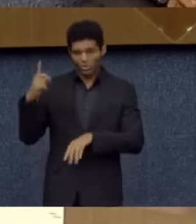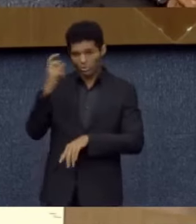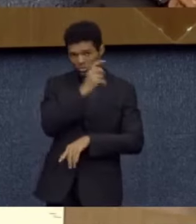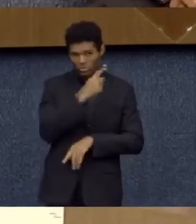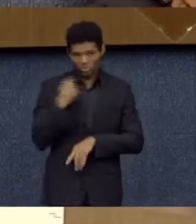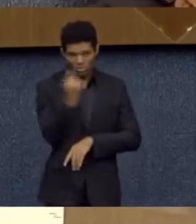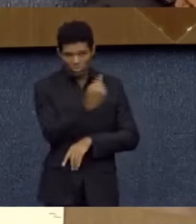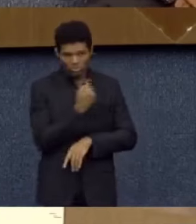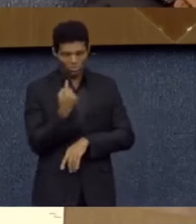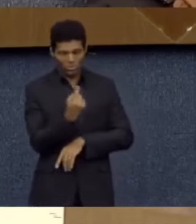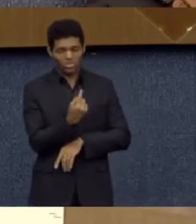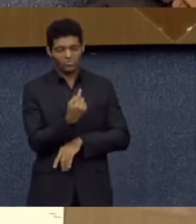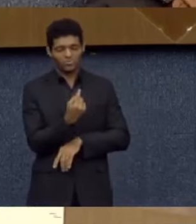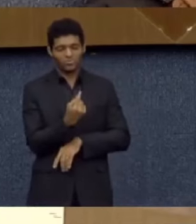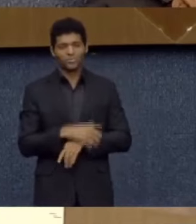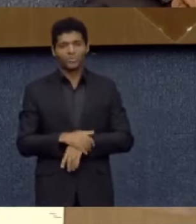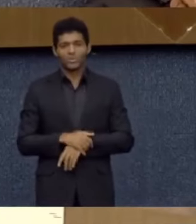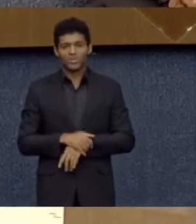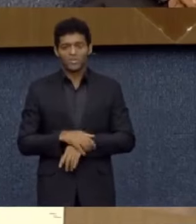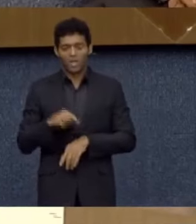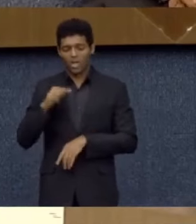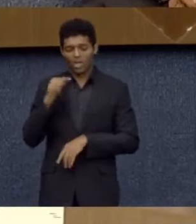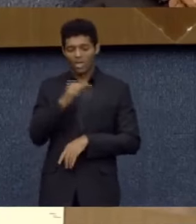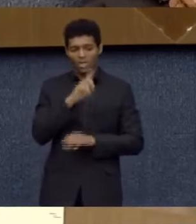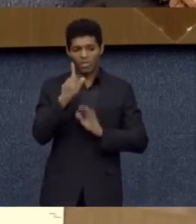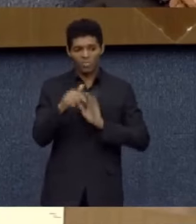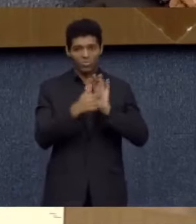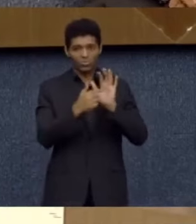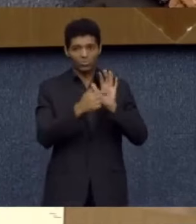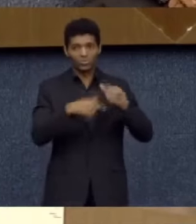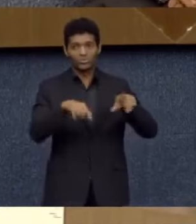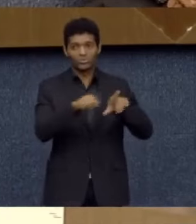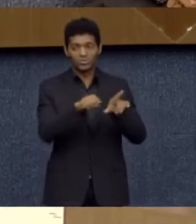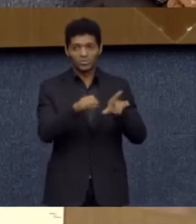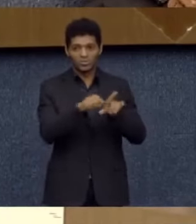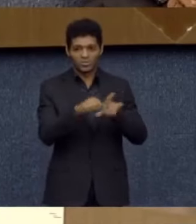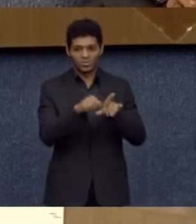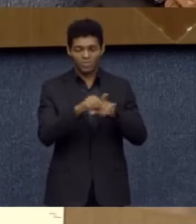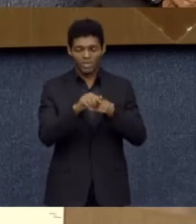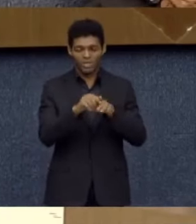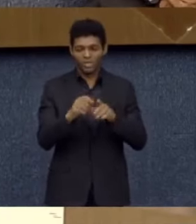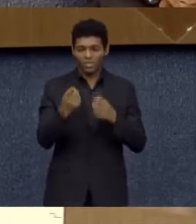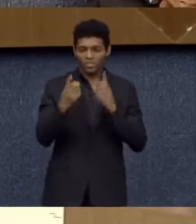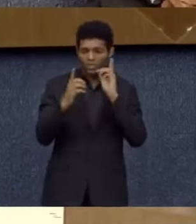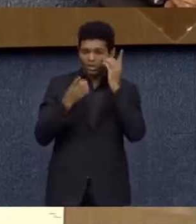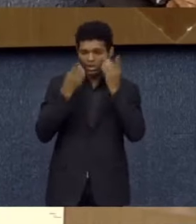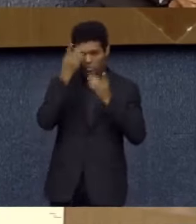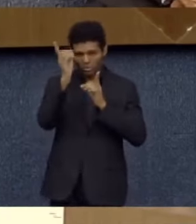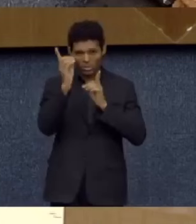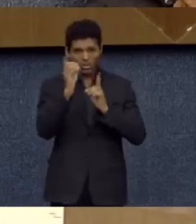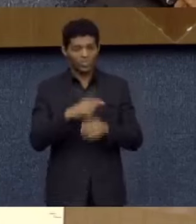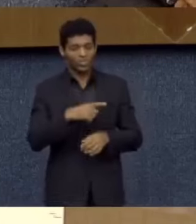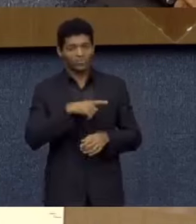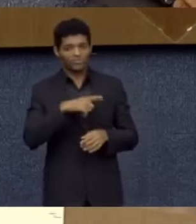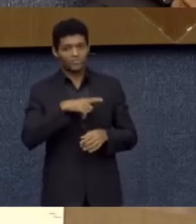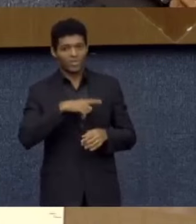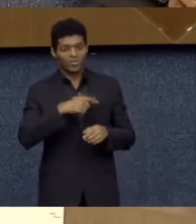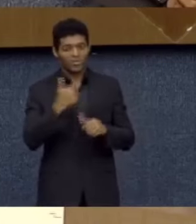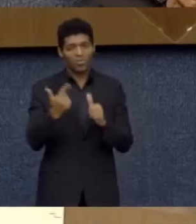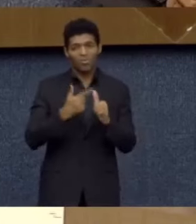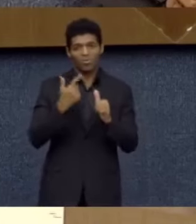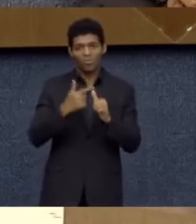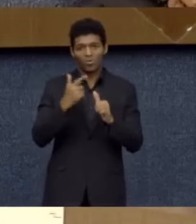demonstrou dinamismo e promoveu seu primeiro baile virtual. Com isso, ajudou aos músicos